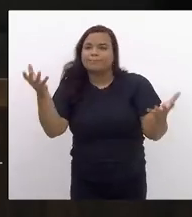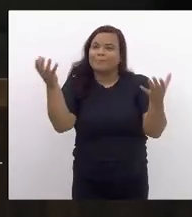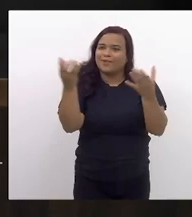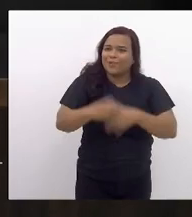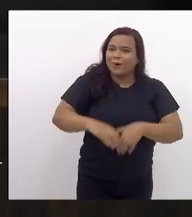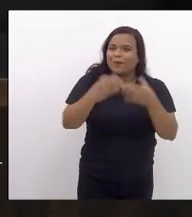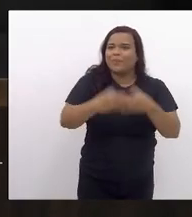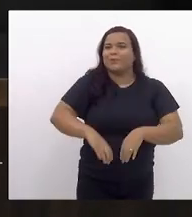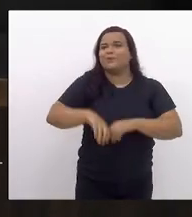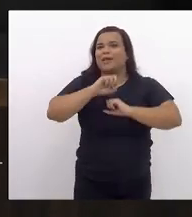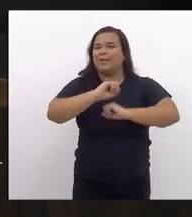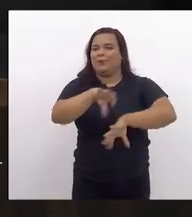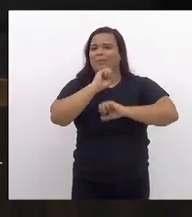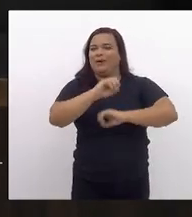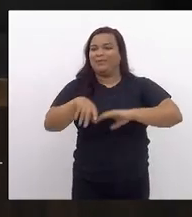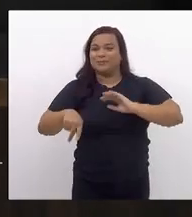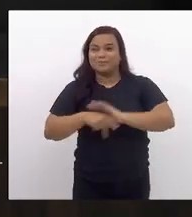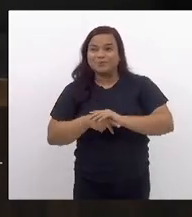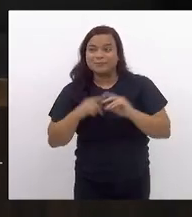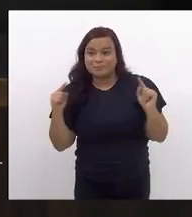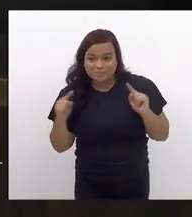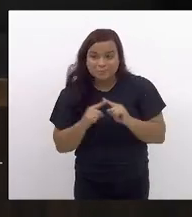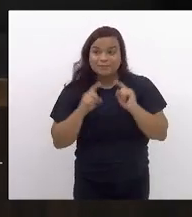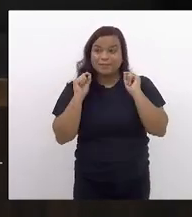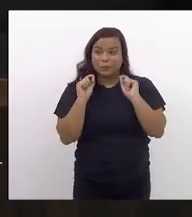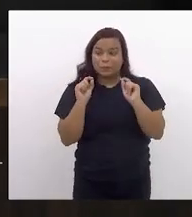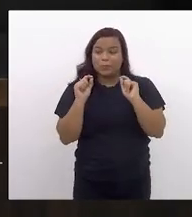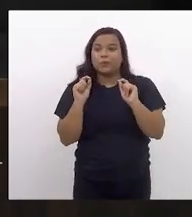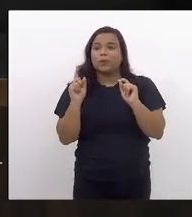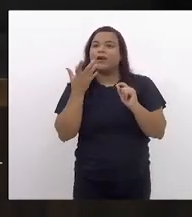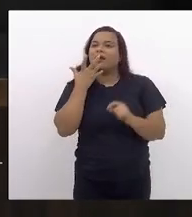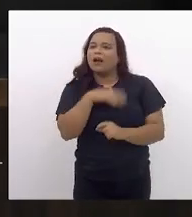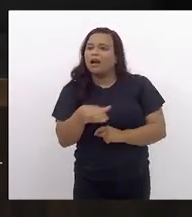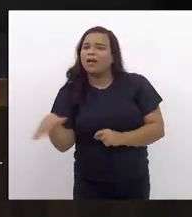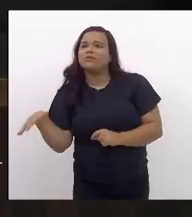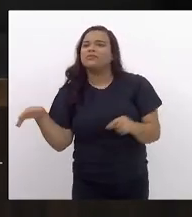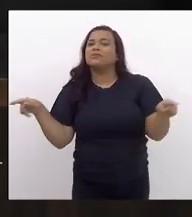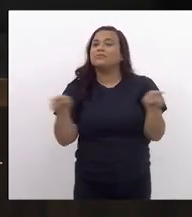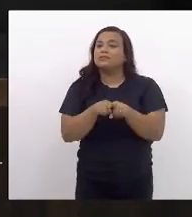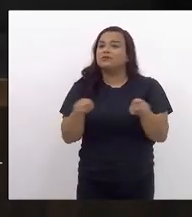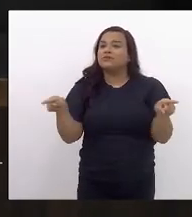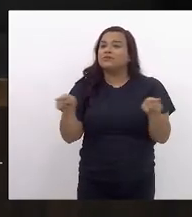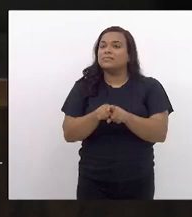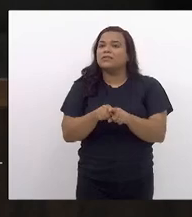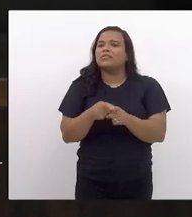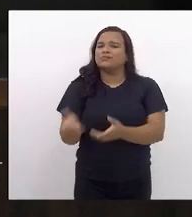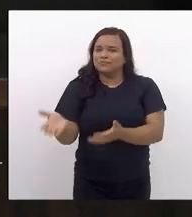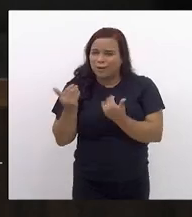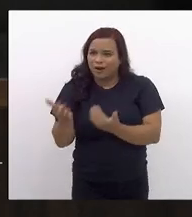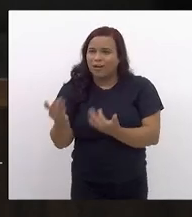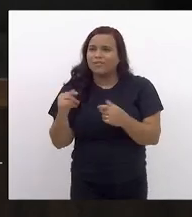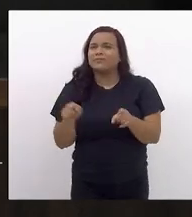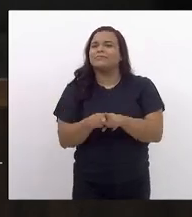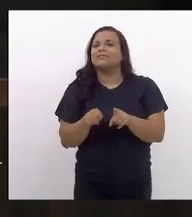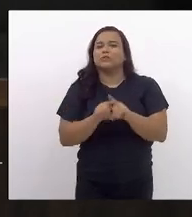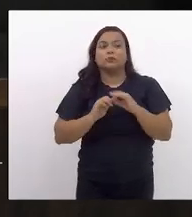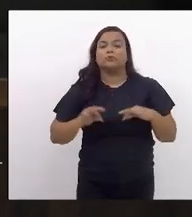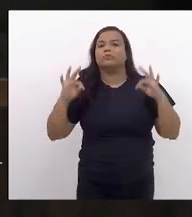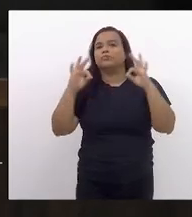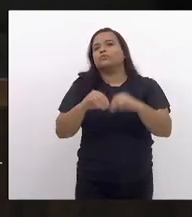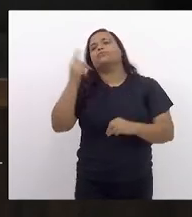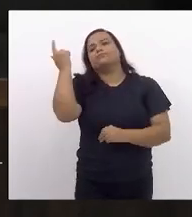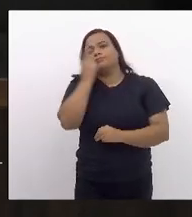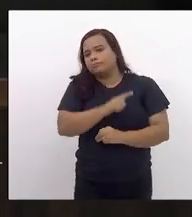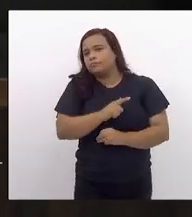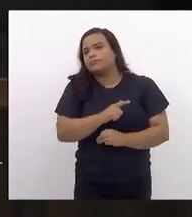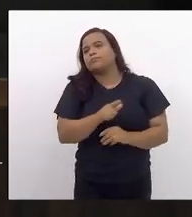concurso educacional que vai servir tanto para as nossas crianças, os nossos adolescentes, as nossas jovens e também